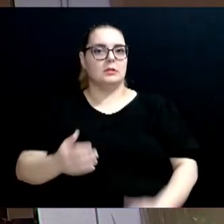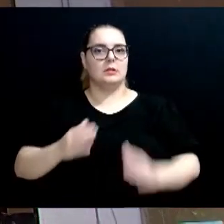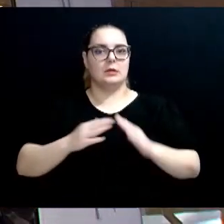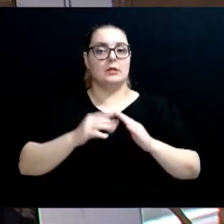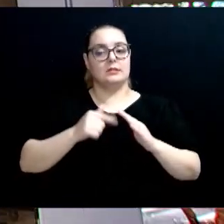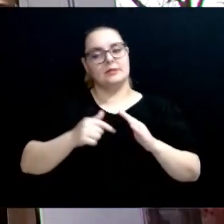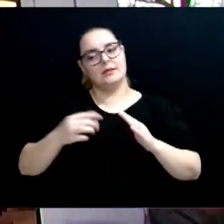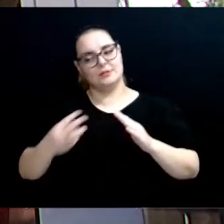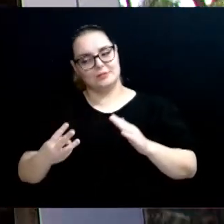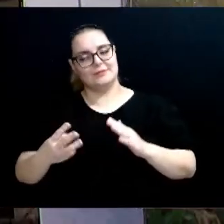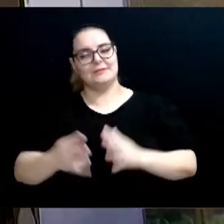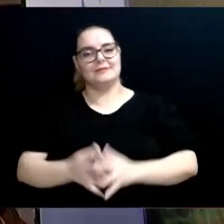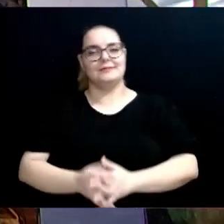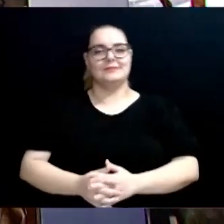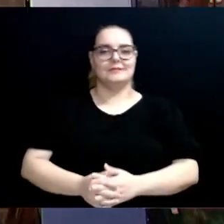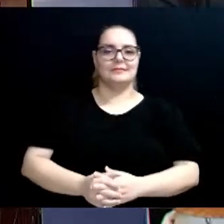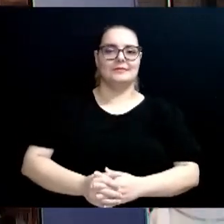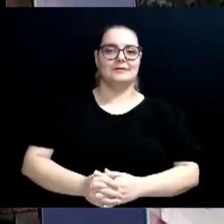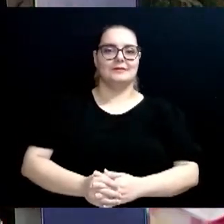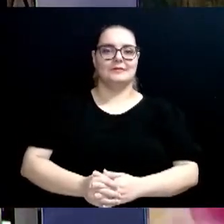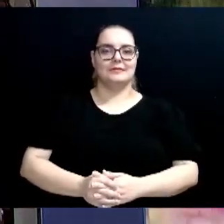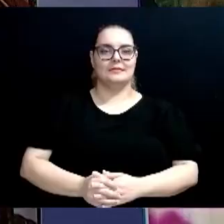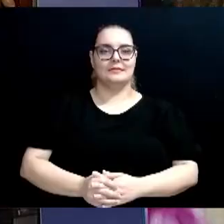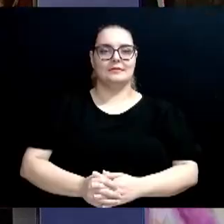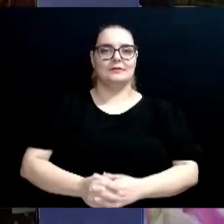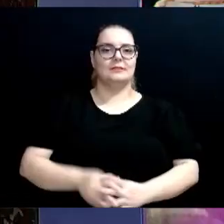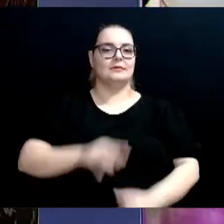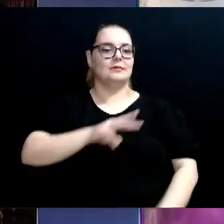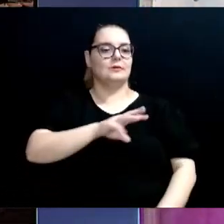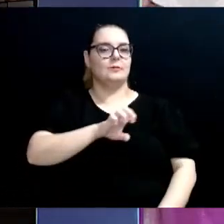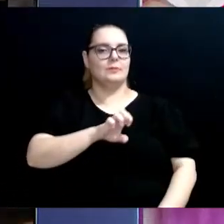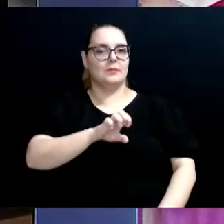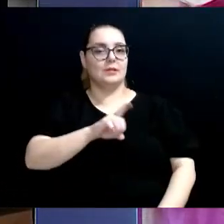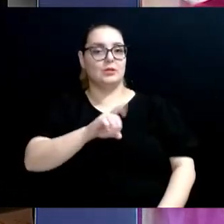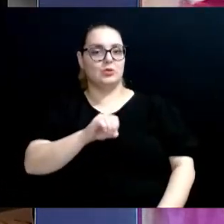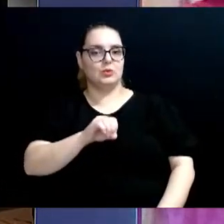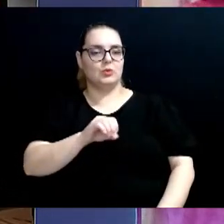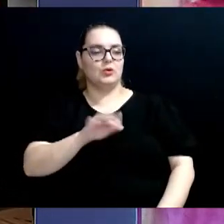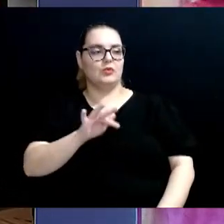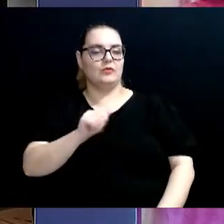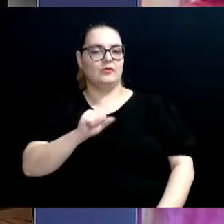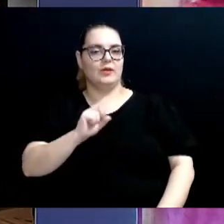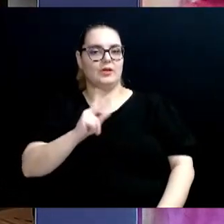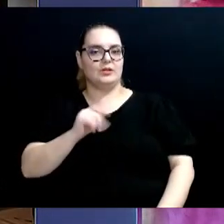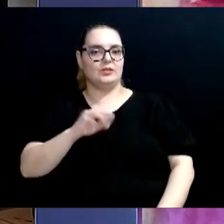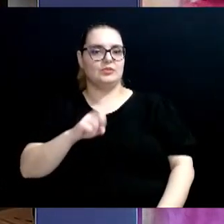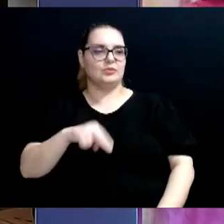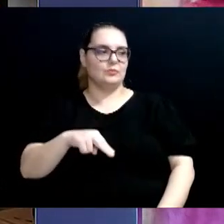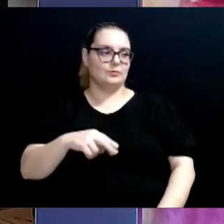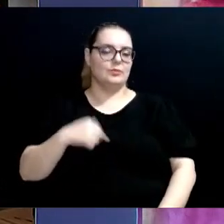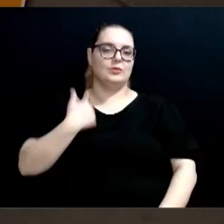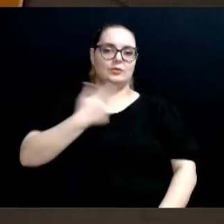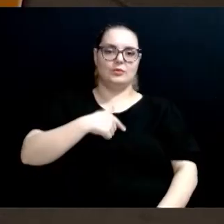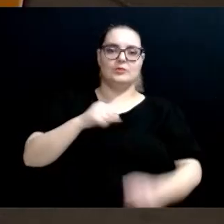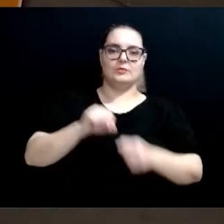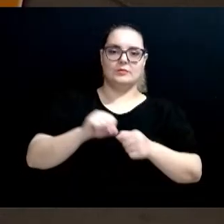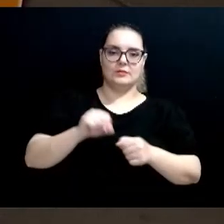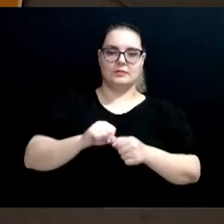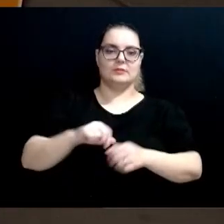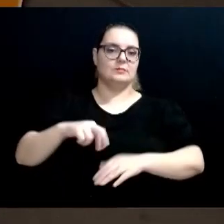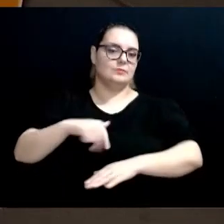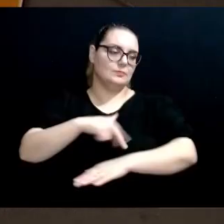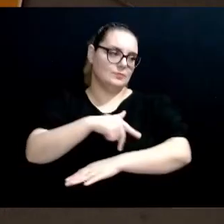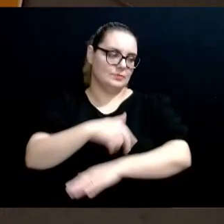também. Sim, só que aí a gente chamou... Casa 73, viu, gente? Só que aí a gente chamou We Do Fashion. Nós fazemos